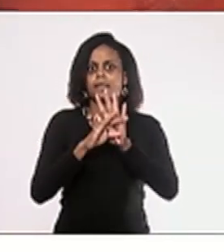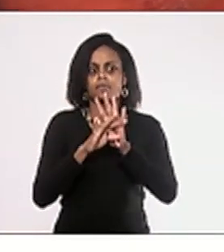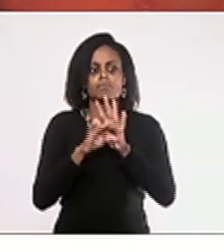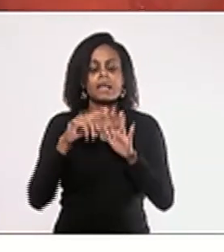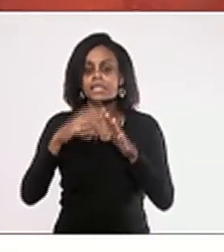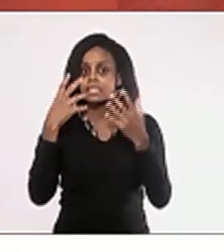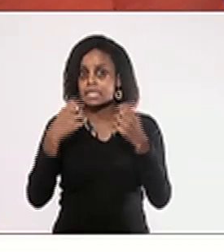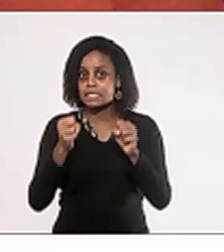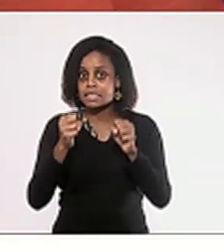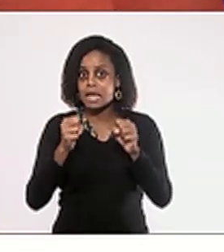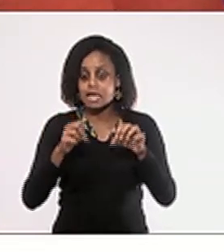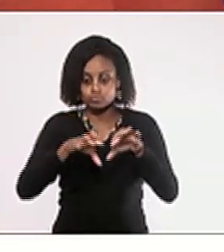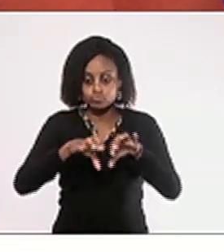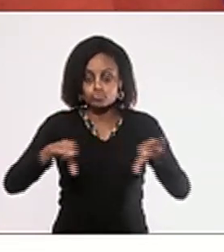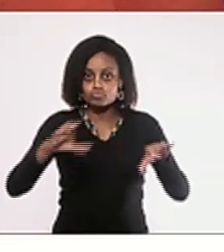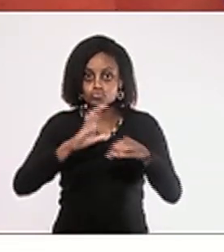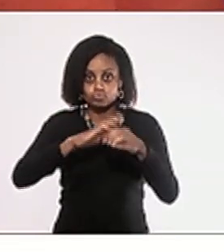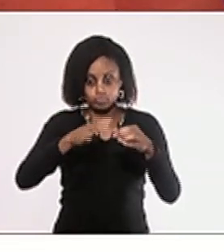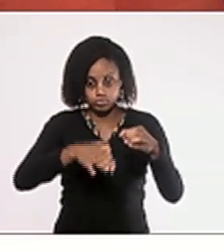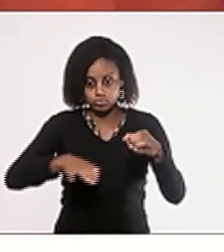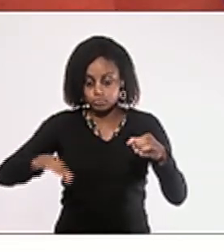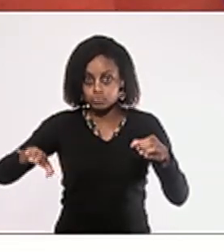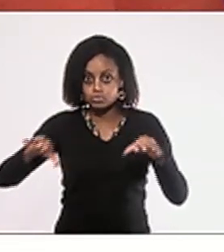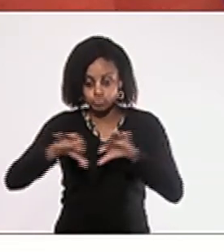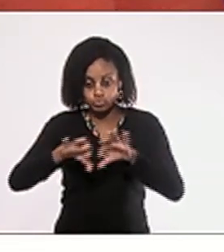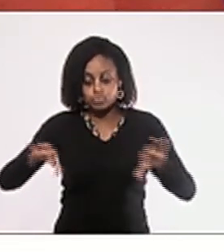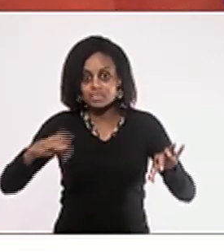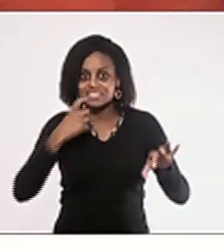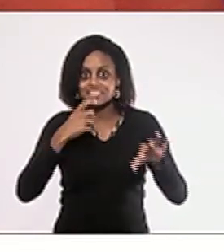ar na tubulação, esse ar vai entrar pelos